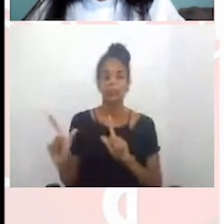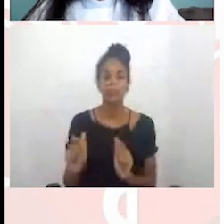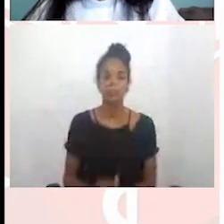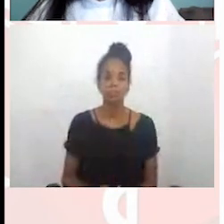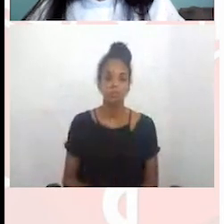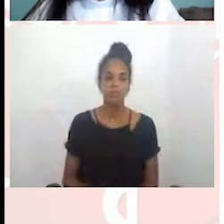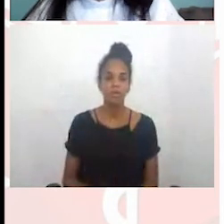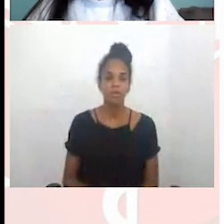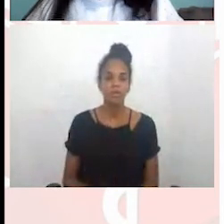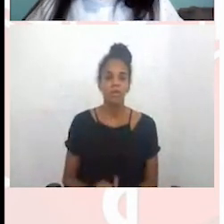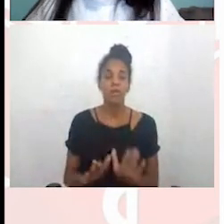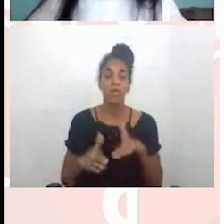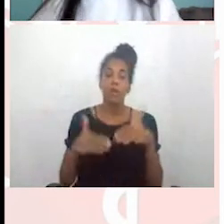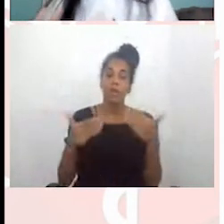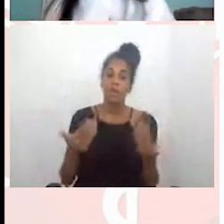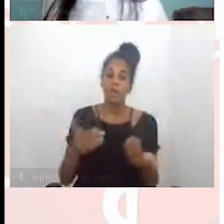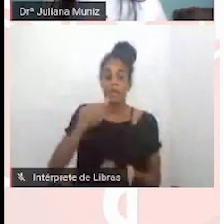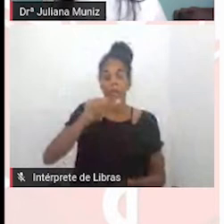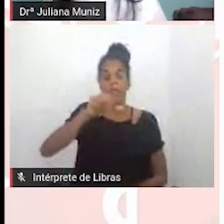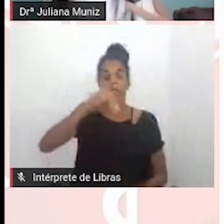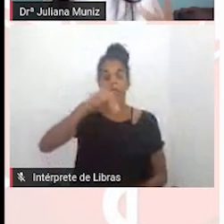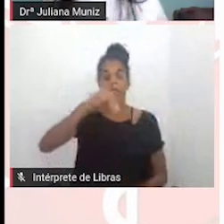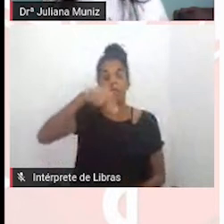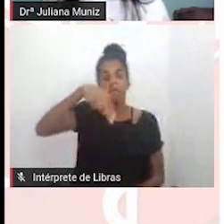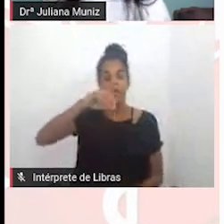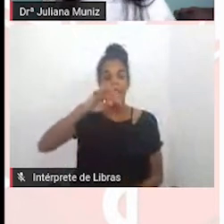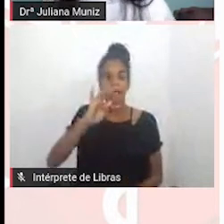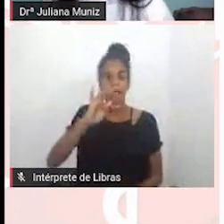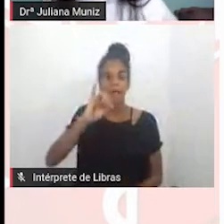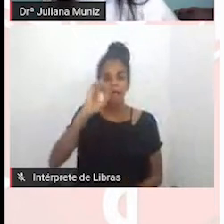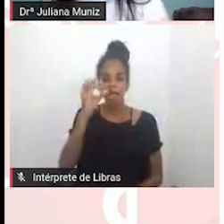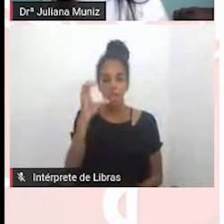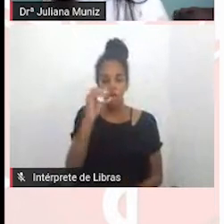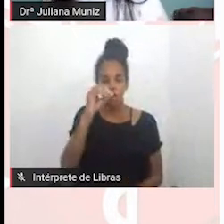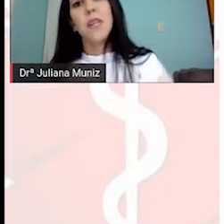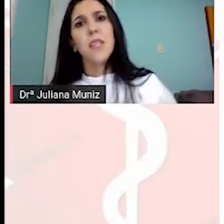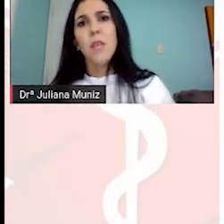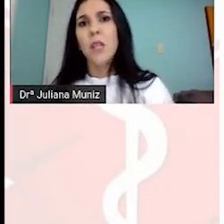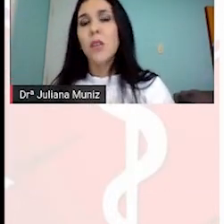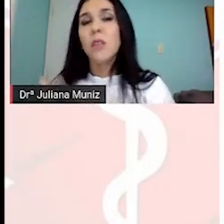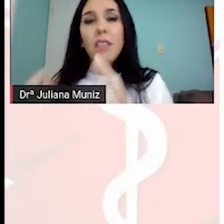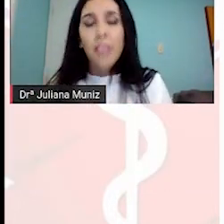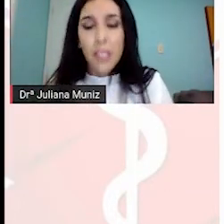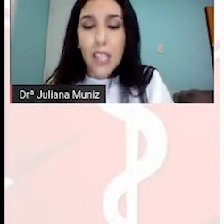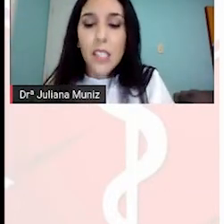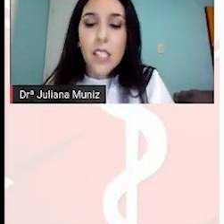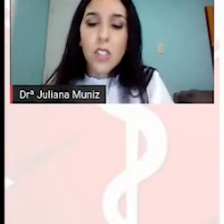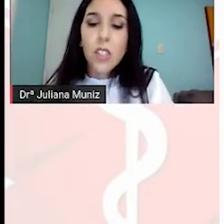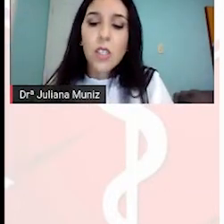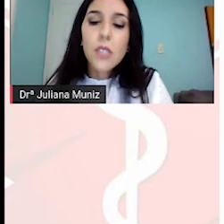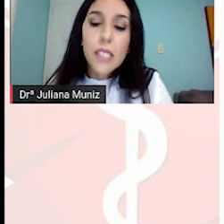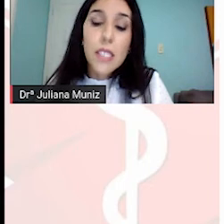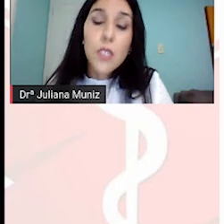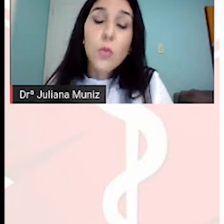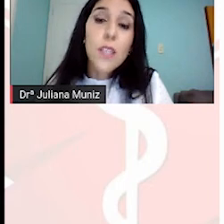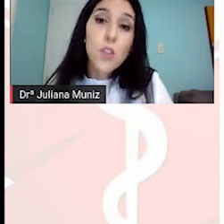Pronto. E aí, a anticoagulação. Aí o pessoal, não, porque os pacientes tratados com heparina melhoram. Na verdade, a gente